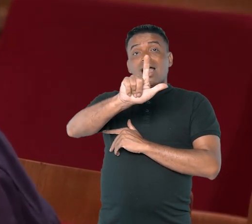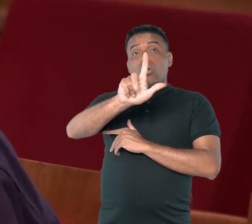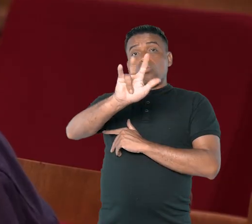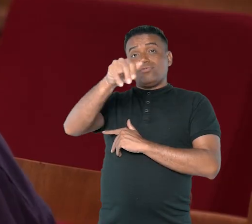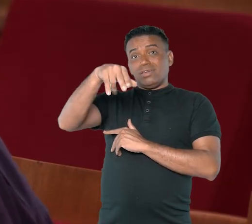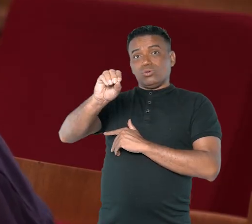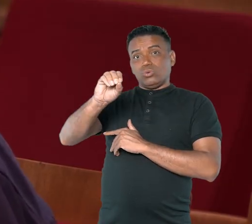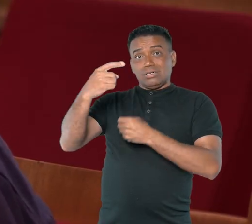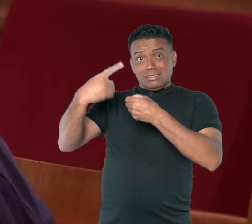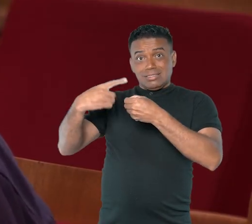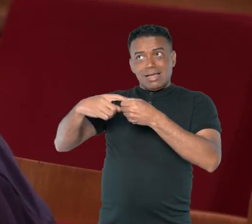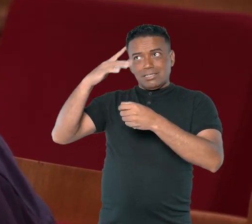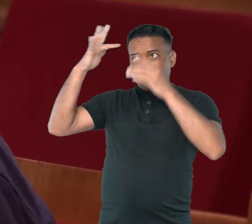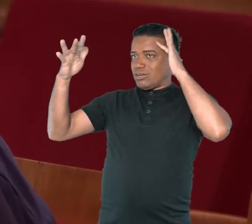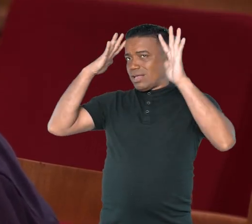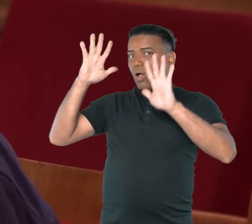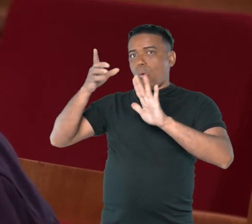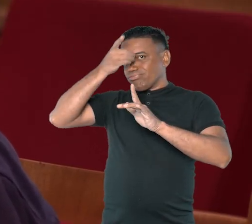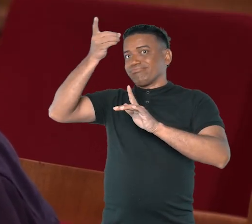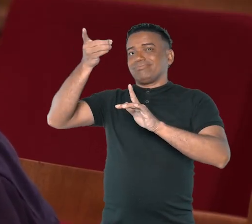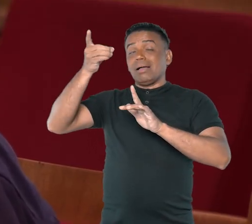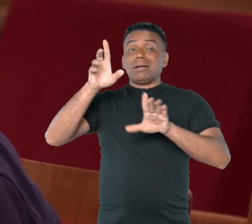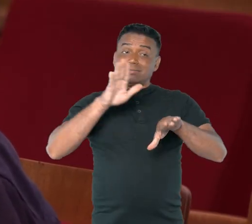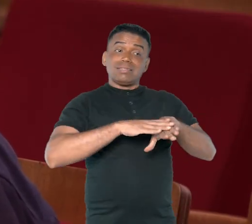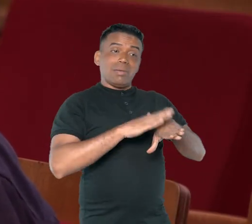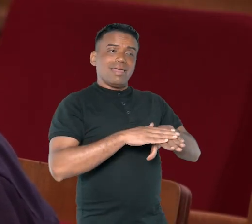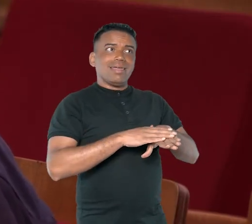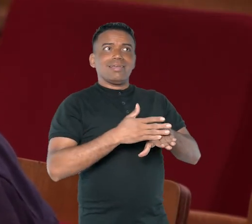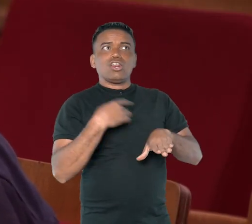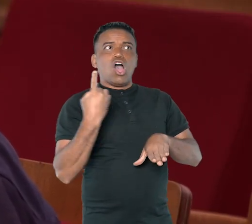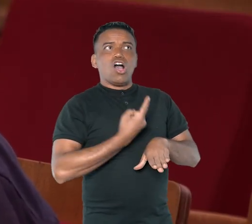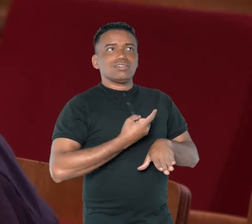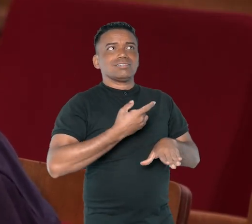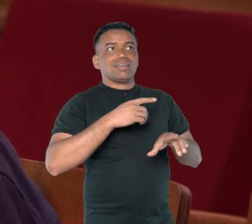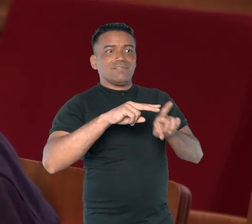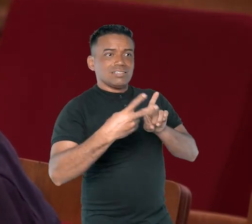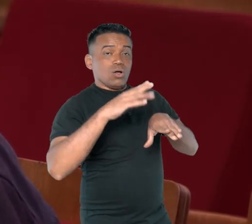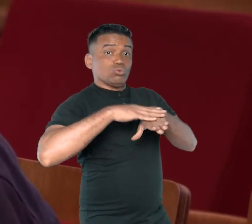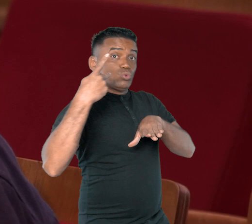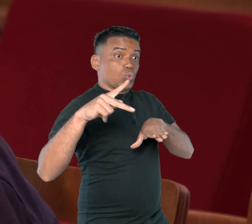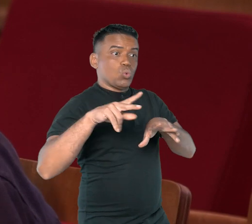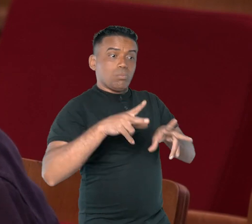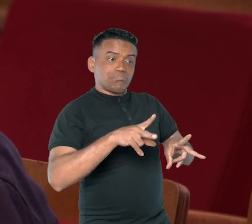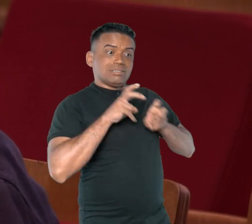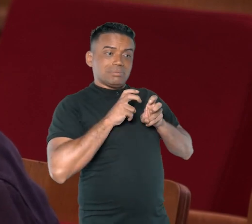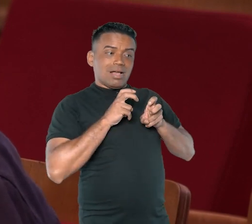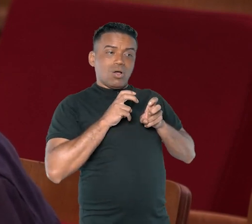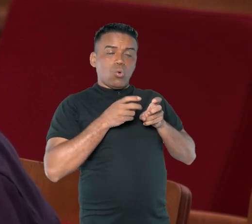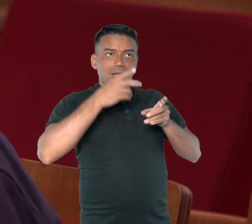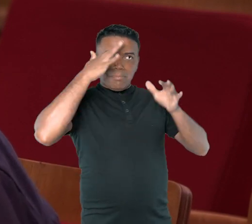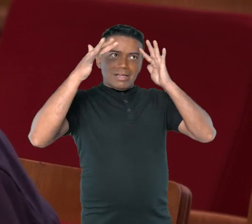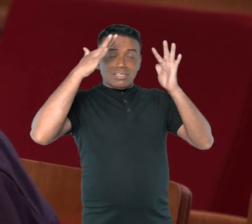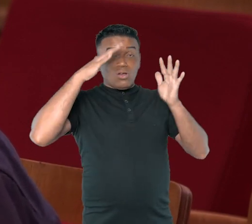imaginárias, mas muitas dessas cidades também são imaginadas por nós a partir dos seus olhos, né? Ou foram visíveis apenas pelos